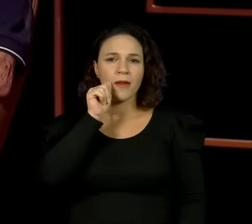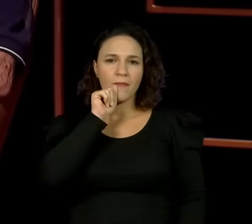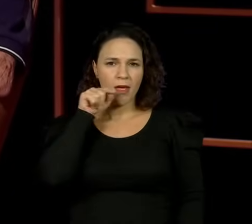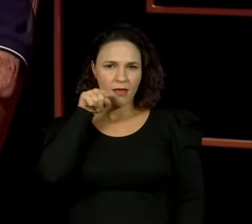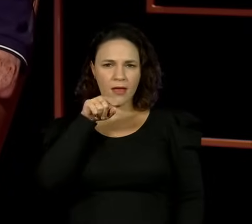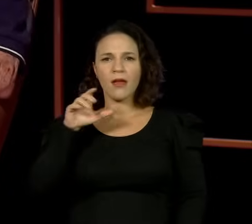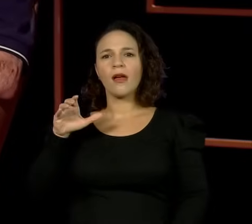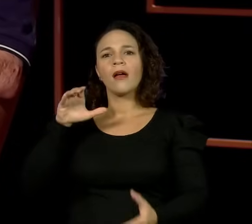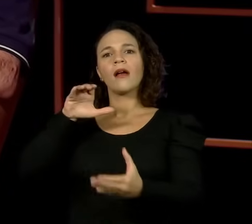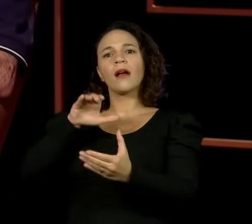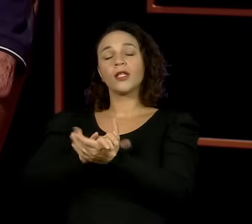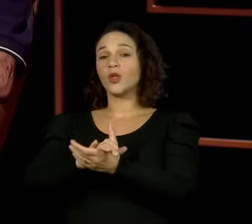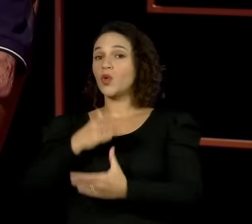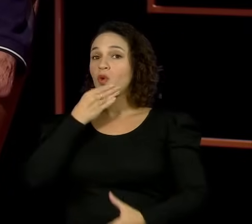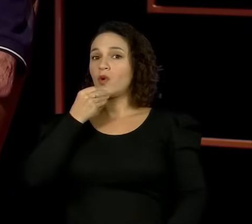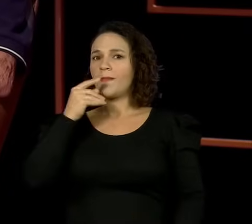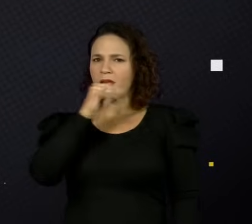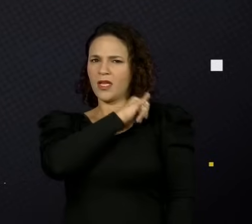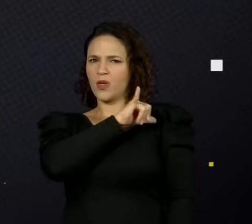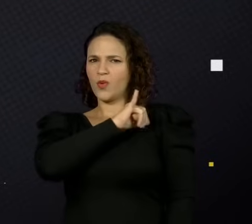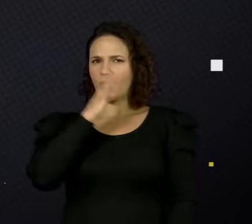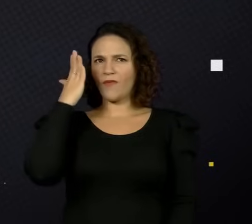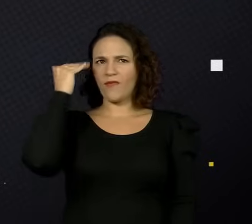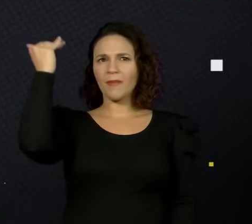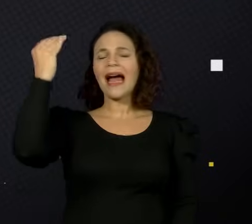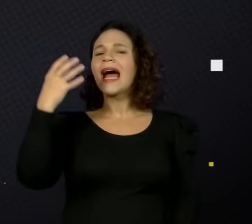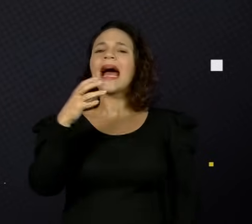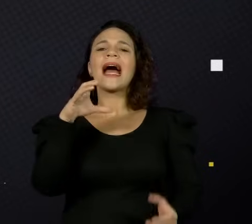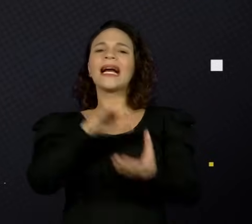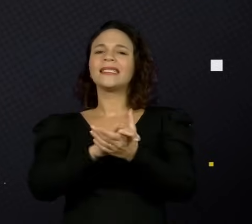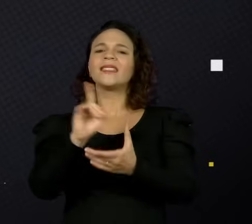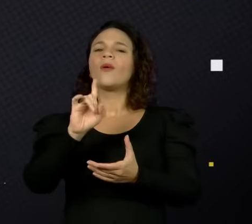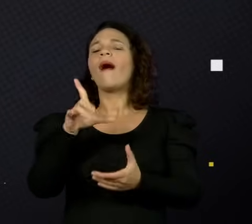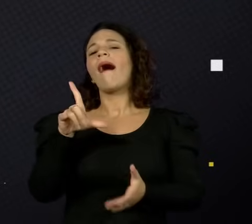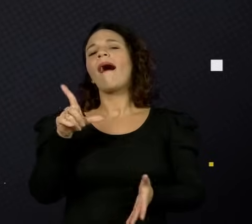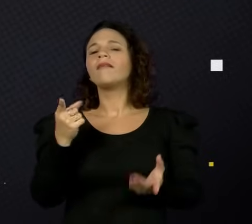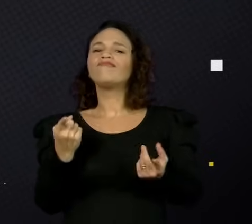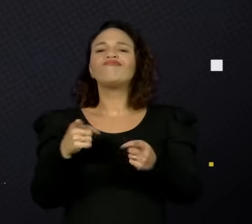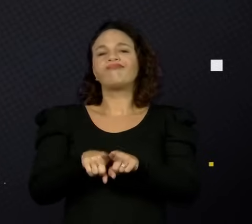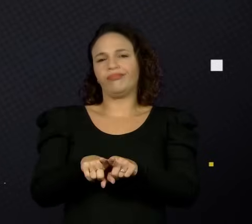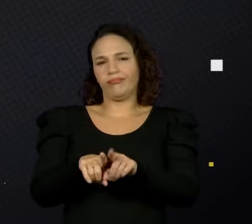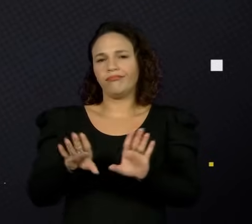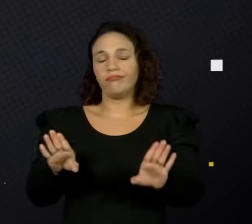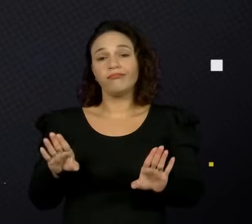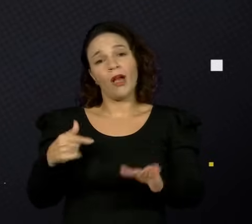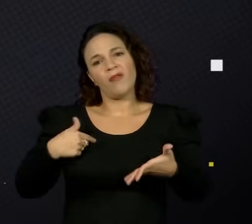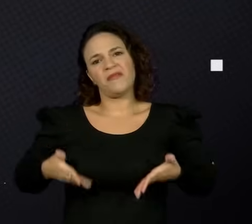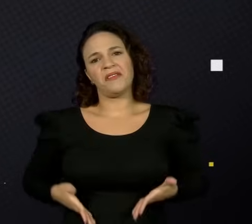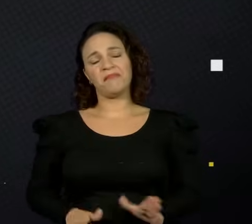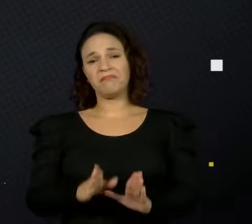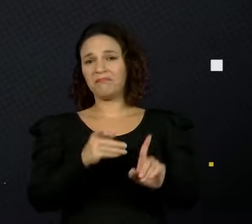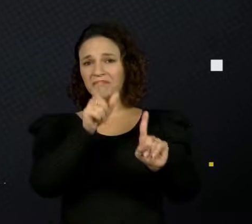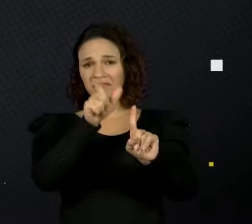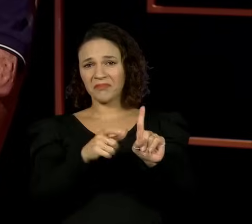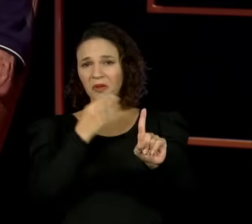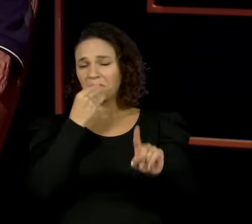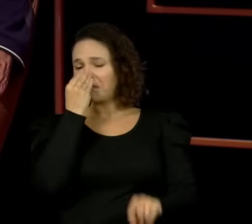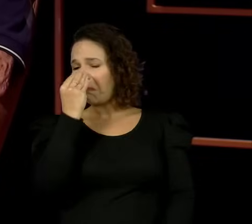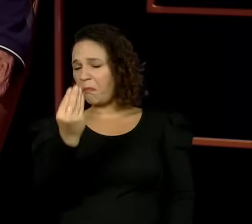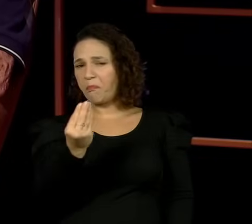um cara famoso no Rio de Janeiro. Não casada, era amigada, aí eu nasci. Ele não quis saber nunca de